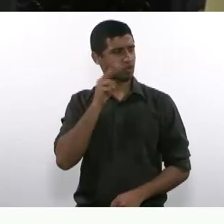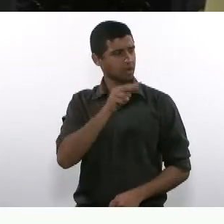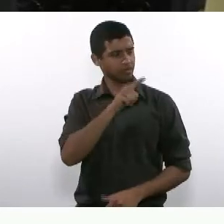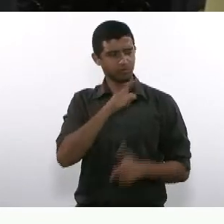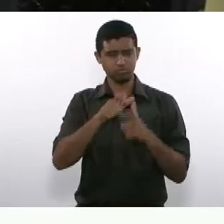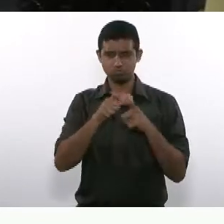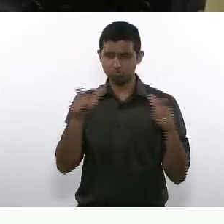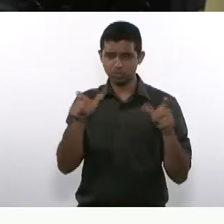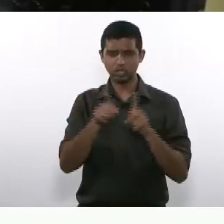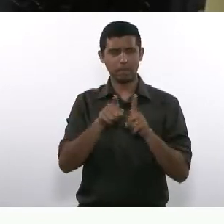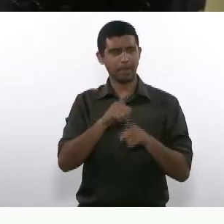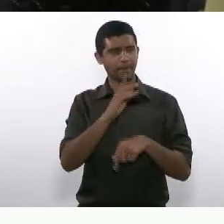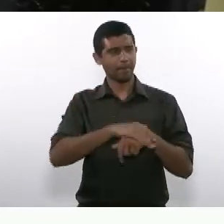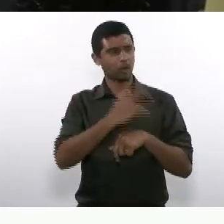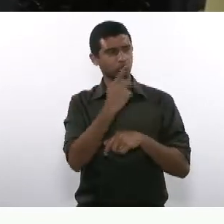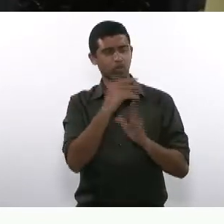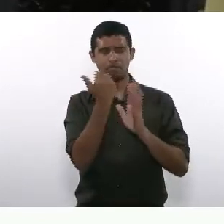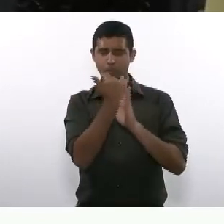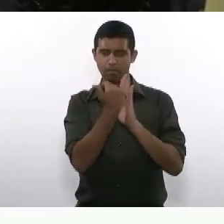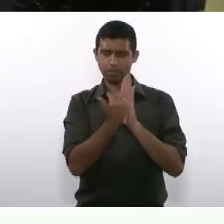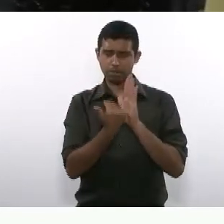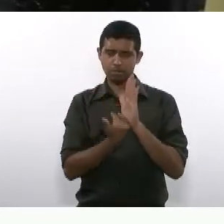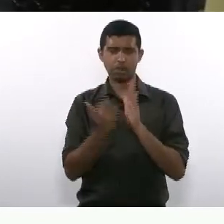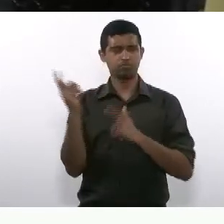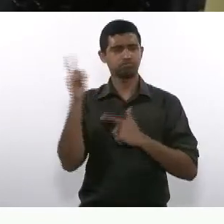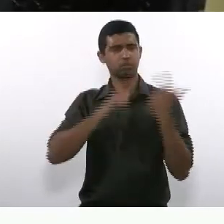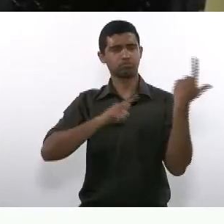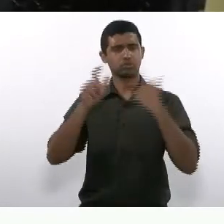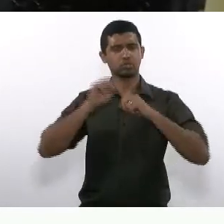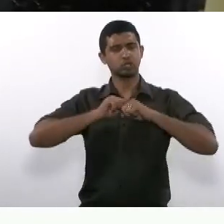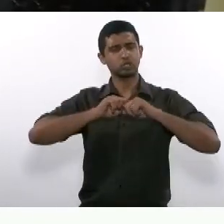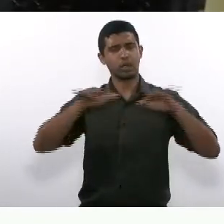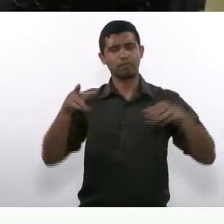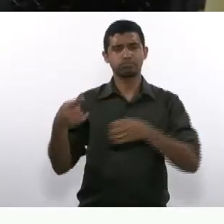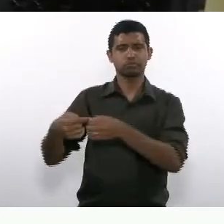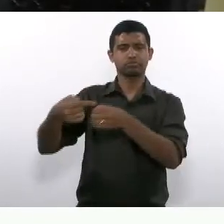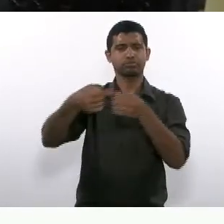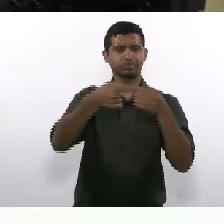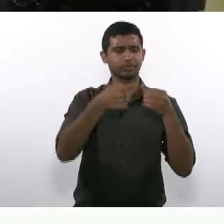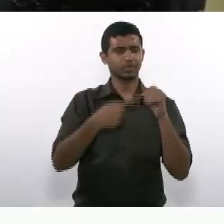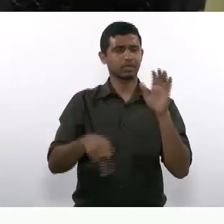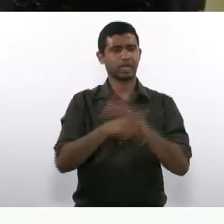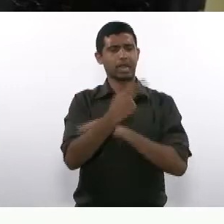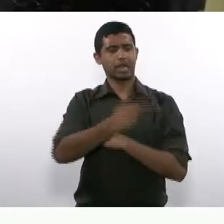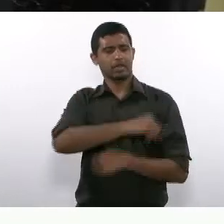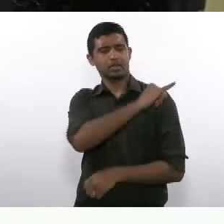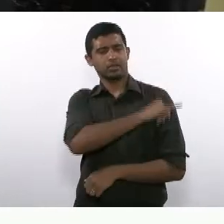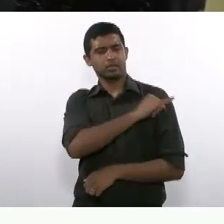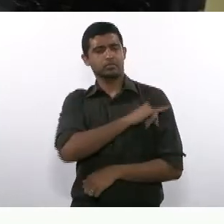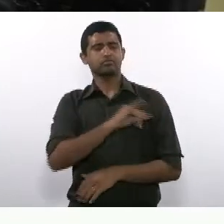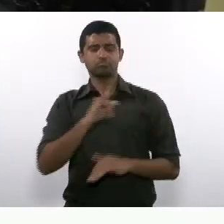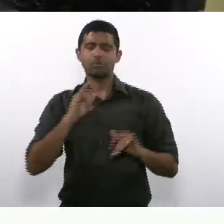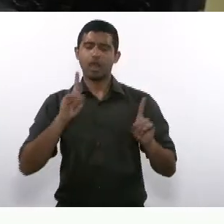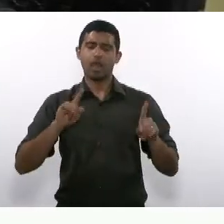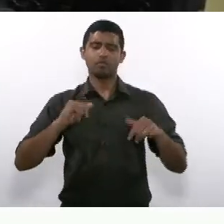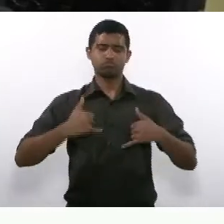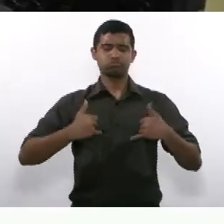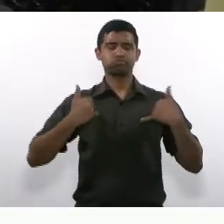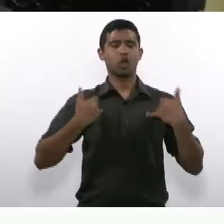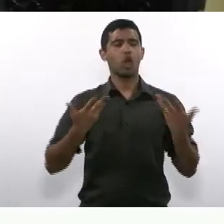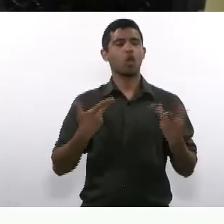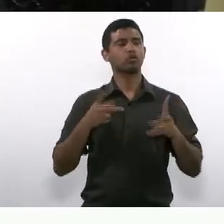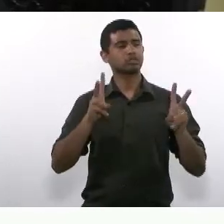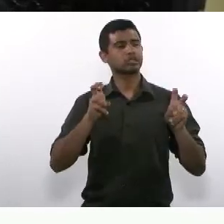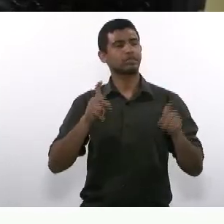quantos programas Vossa Excelência levou para os mais distantes municípios desse Estado. Então, é uma honra falarmos desse assunto hoje